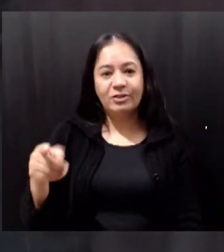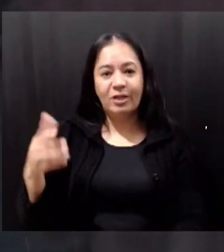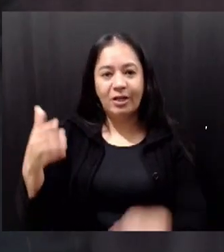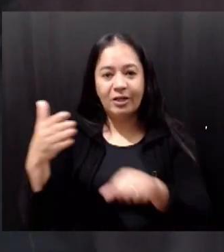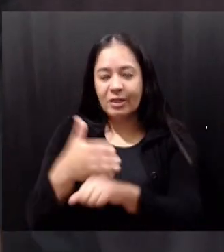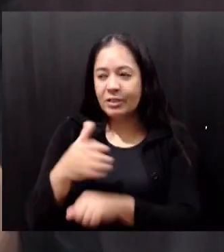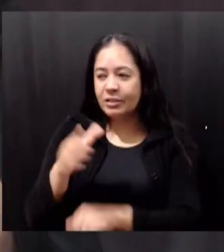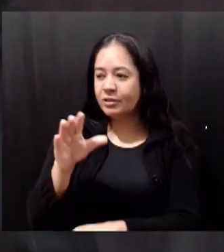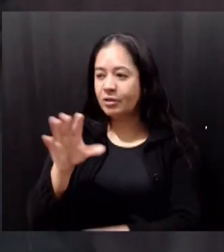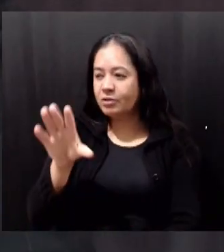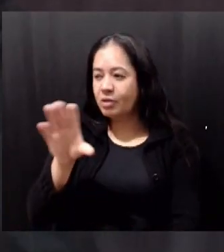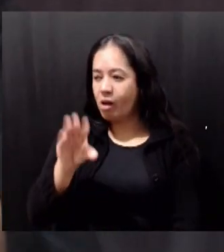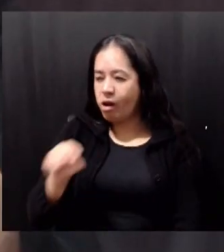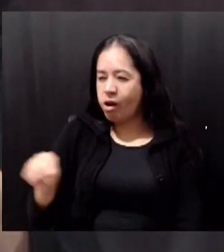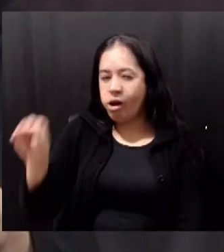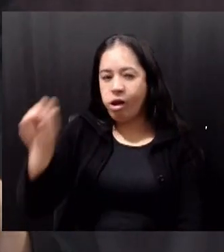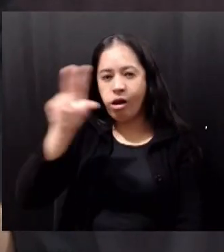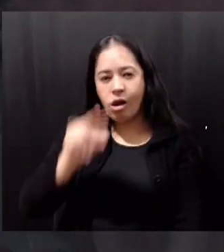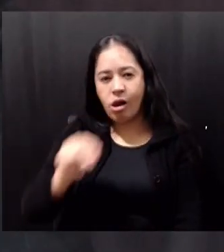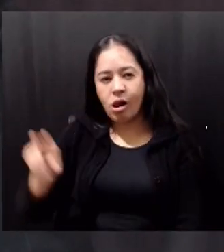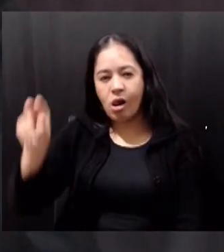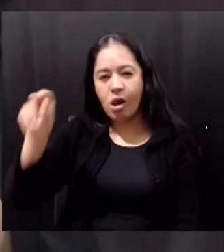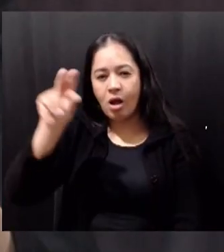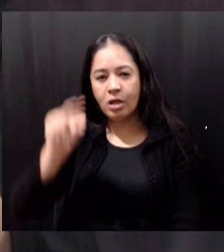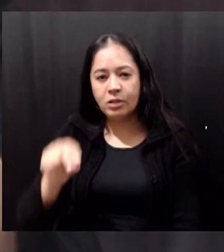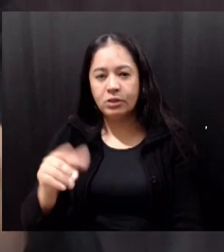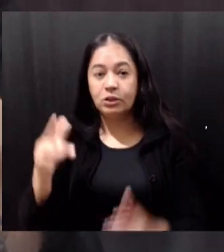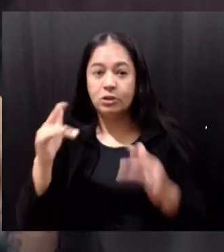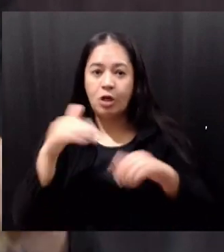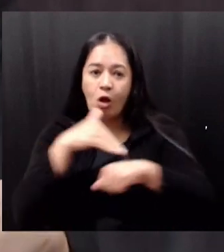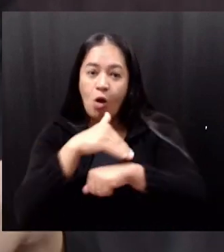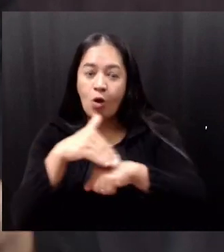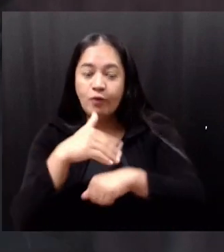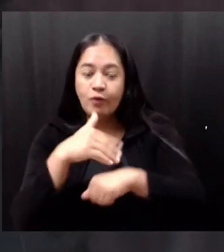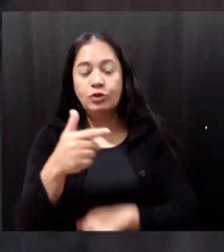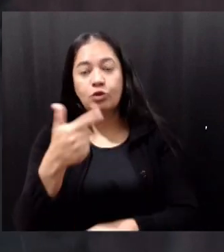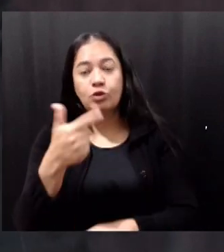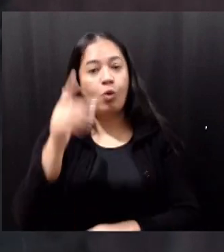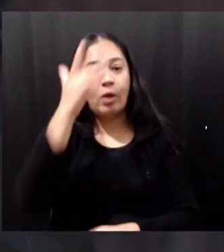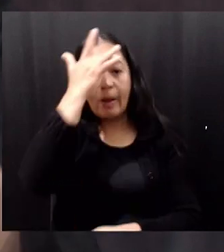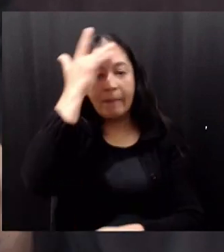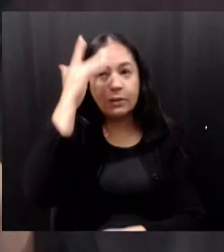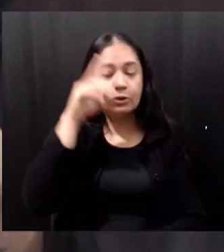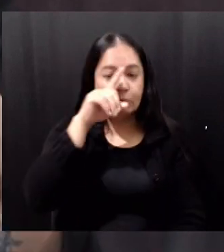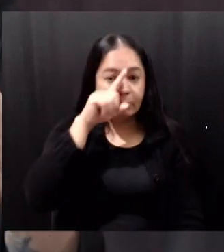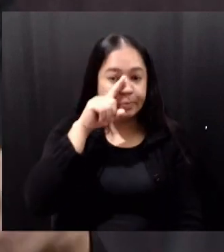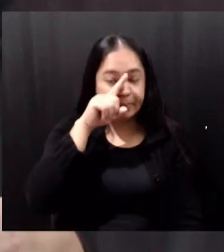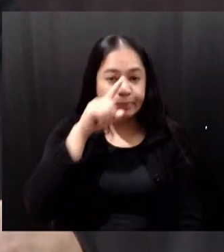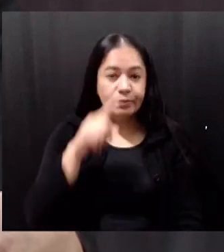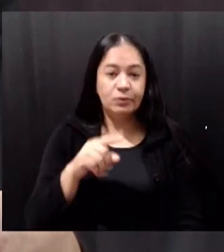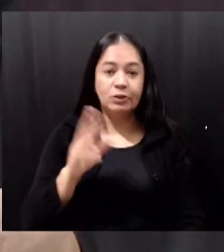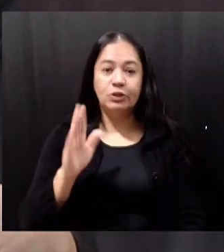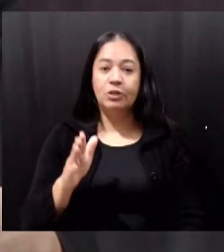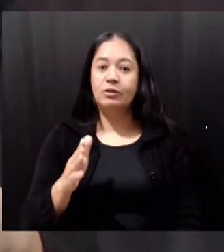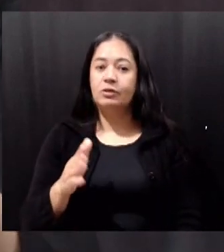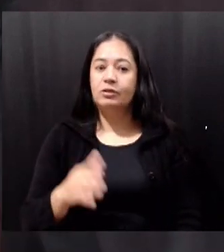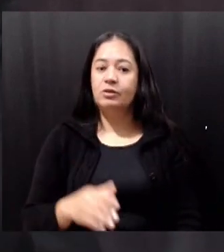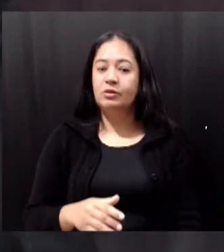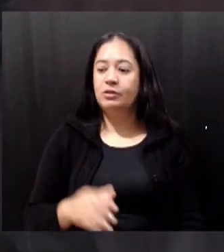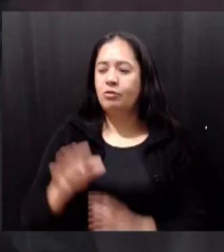Uhum. ali estão tendo conversas com pessoas perigosas, estão sendo